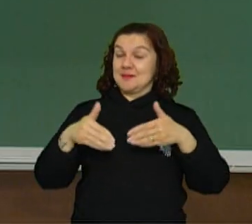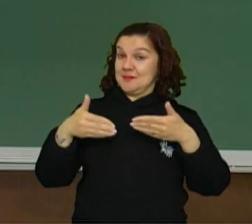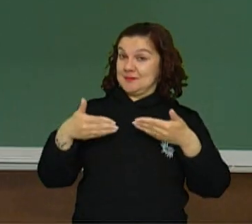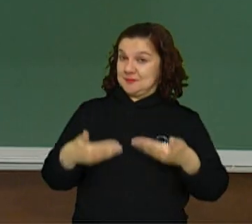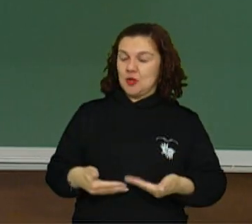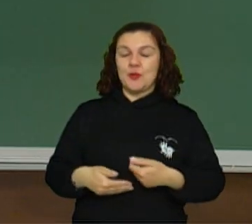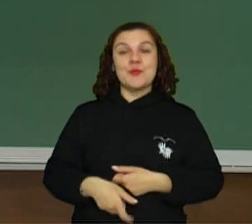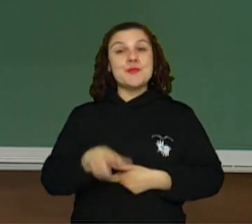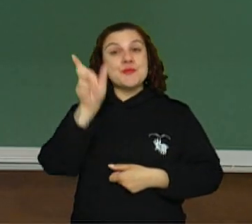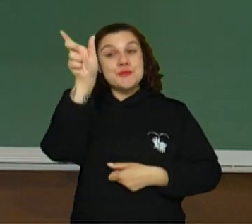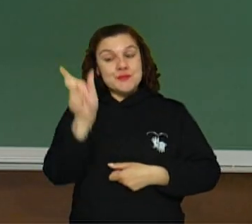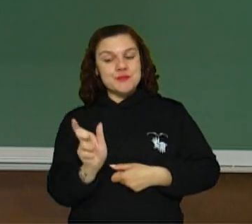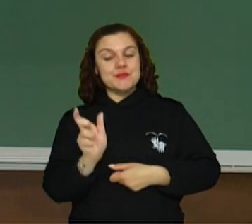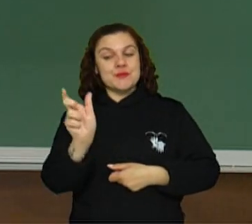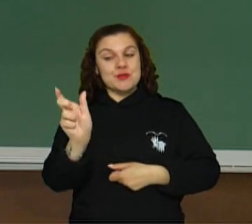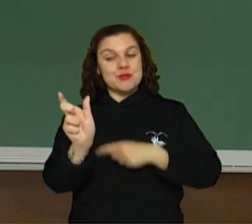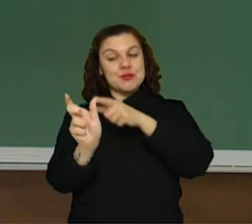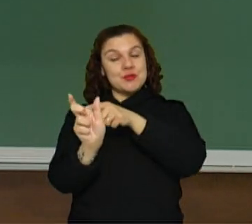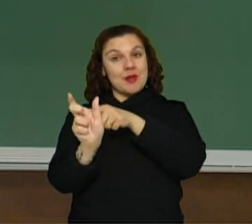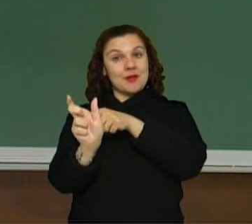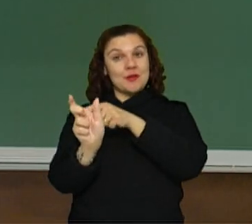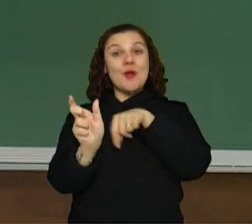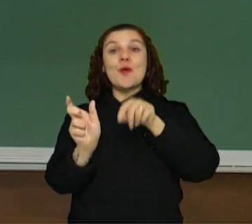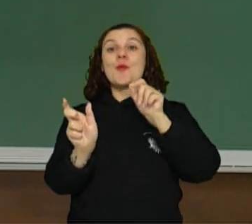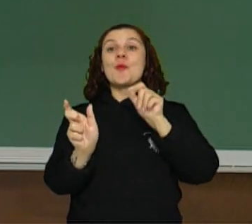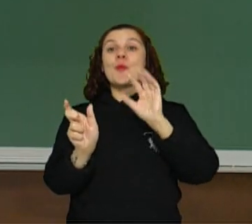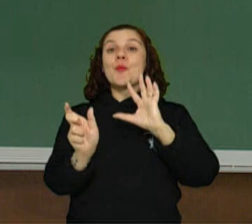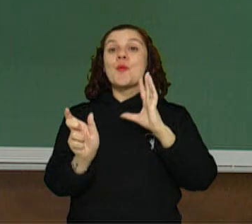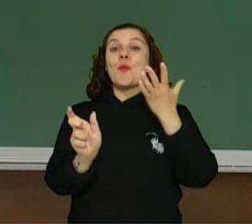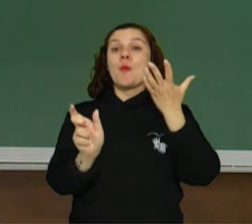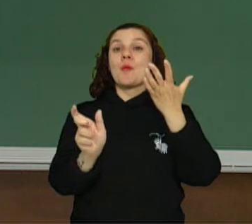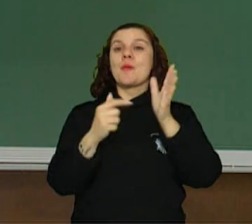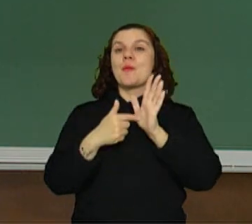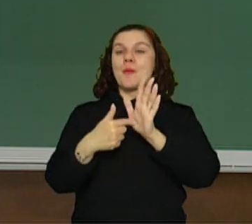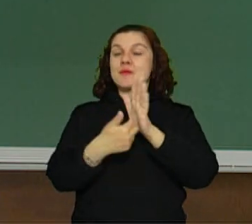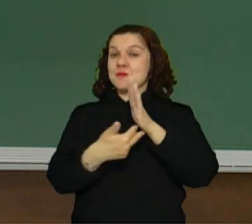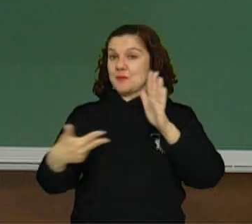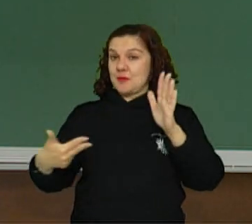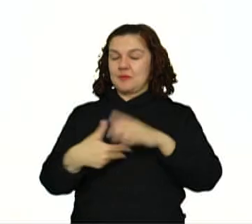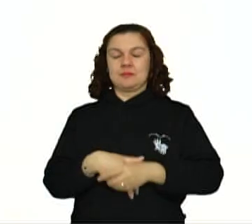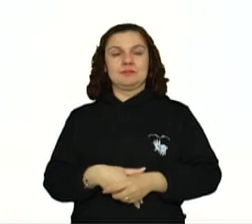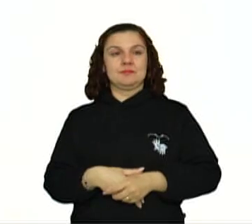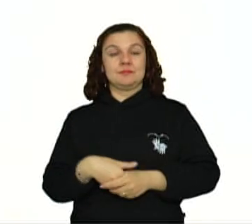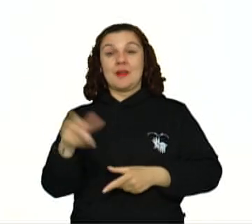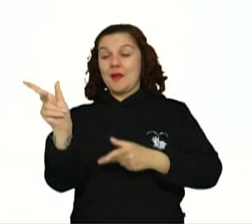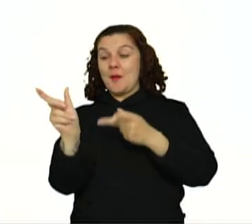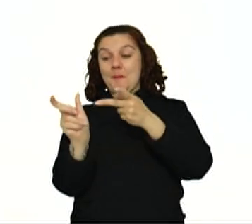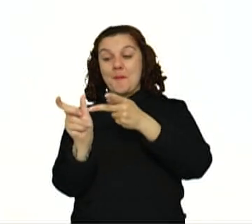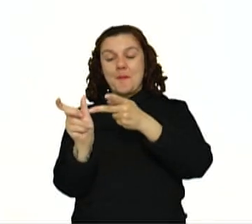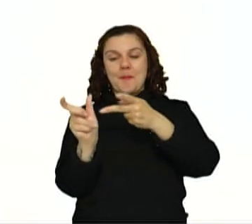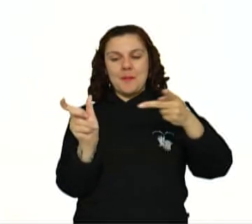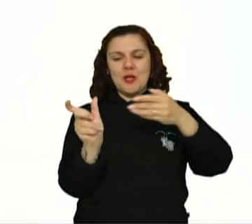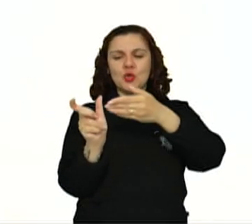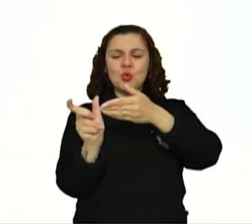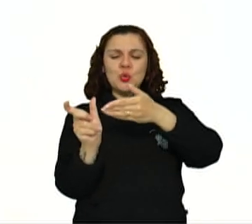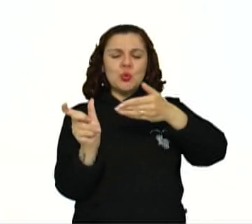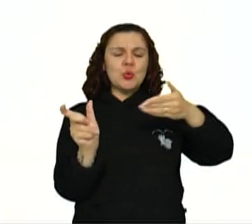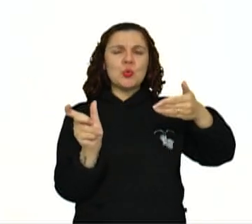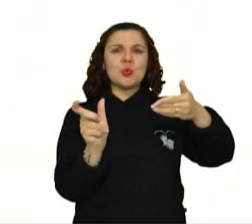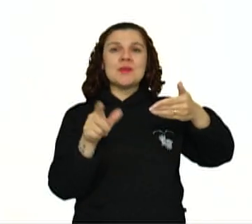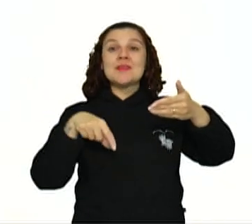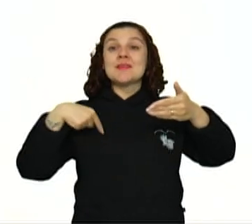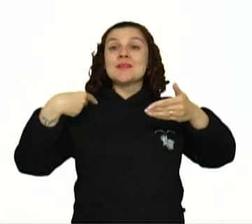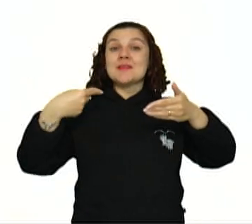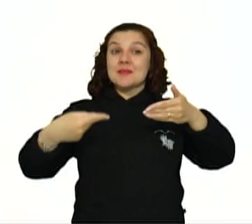Então, sujeito é o termo sobre o qual se declara alguma coisa. Predicado é tudo